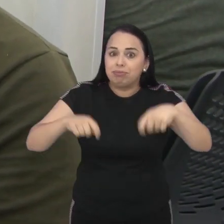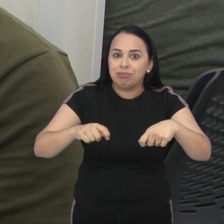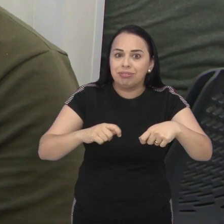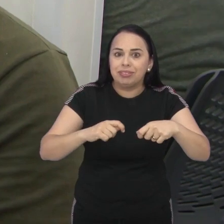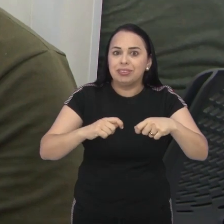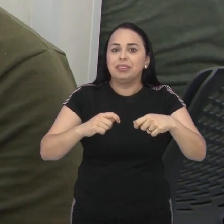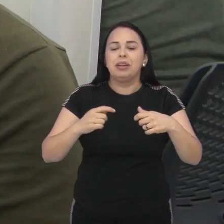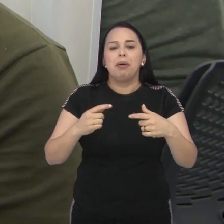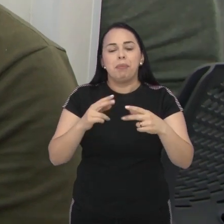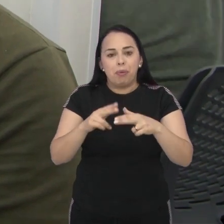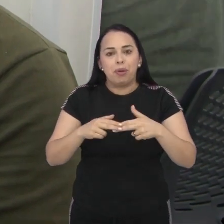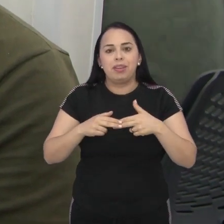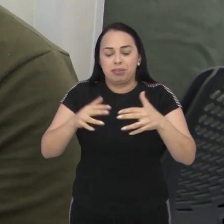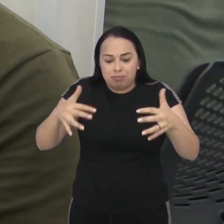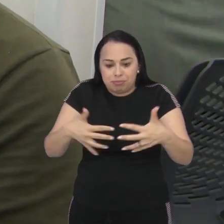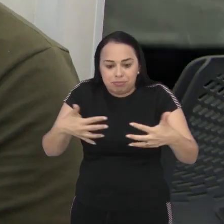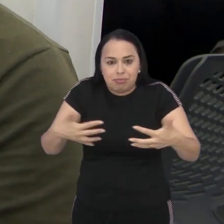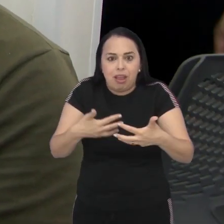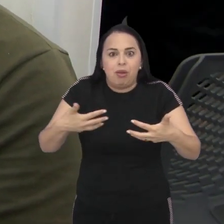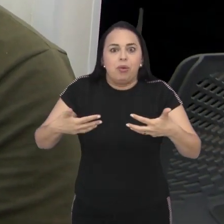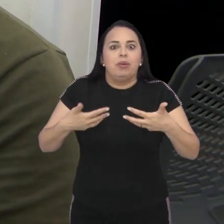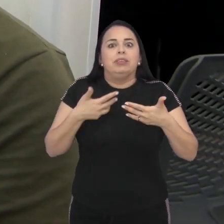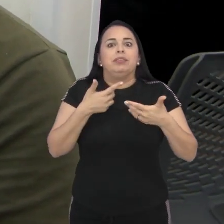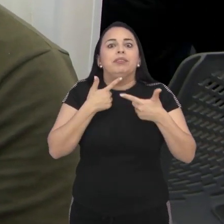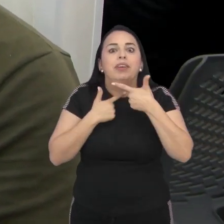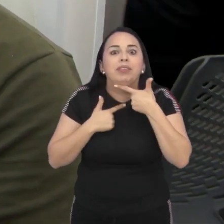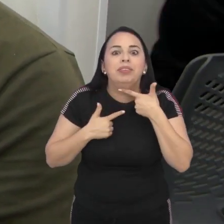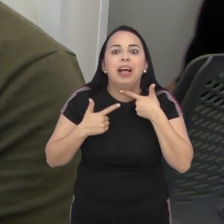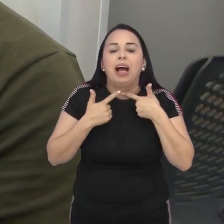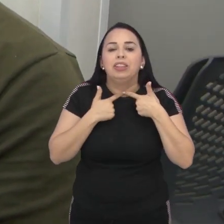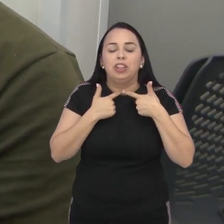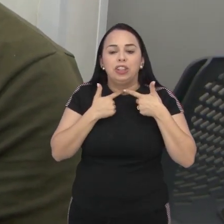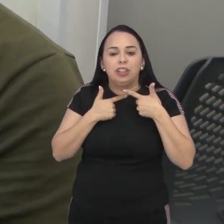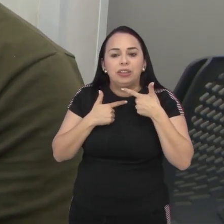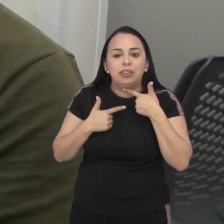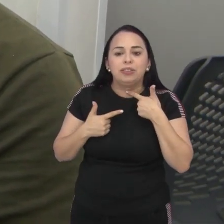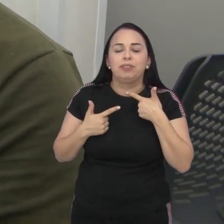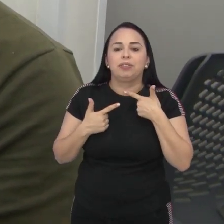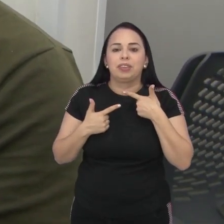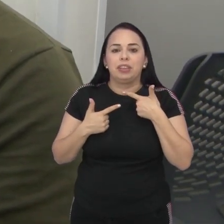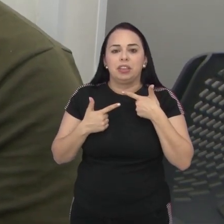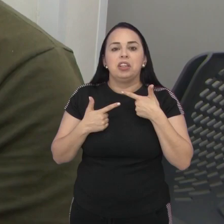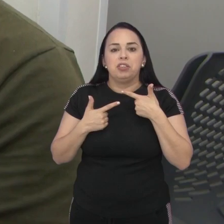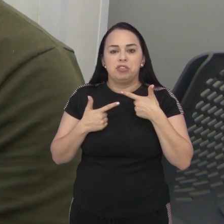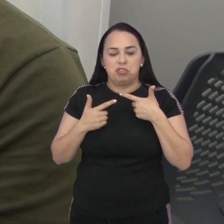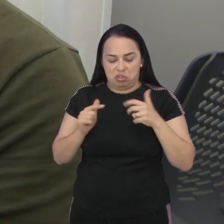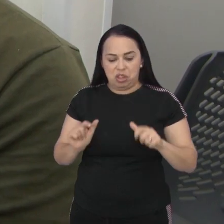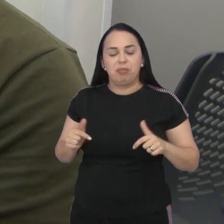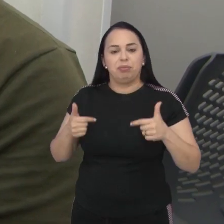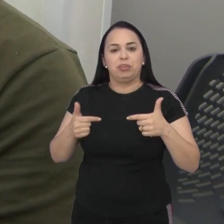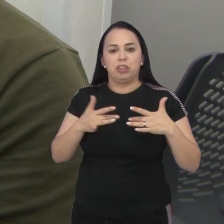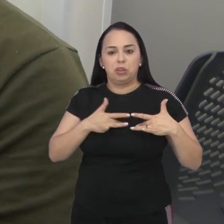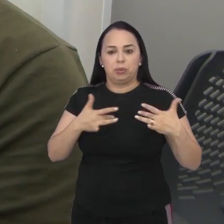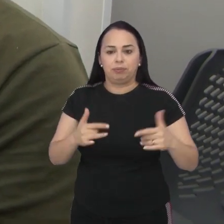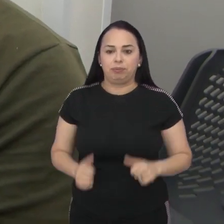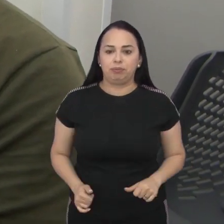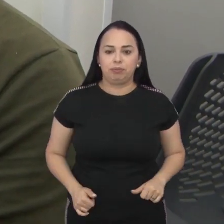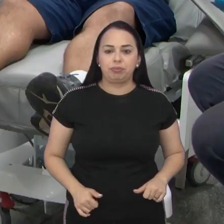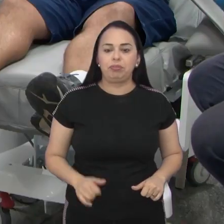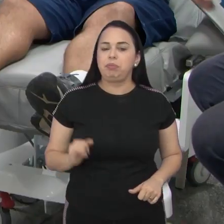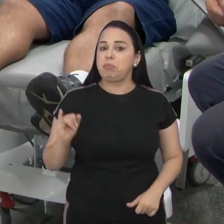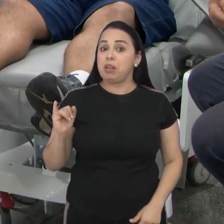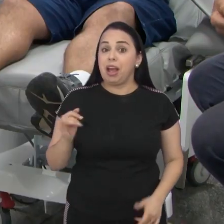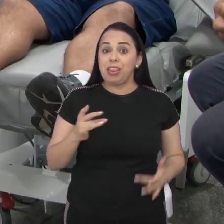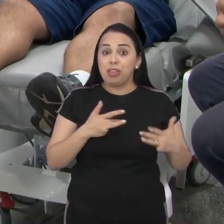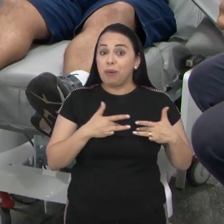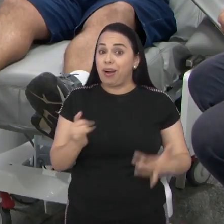para todos. Então isso aí impulsionou mais ainda, né, tipo assim, vestir a camisa mesmo de doador.